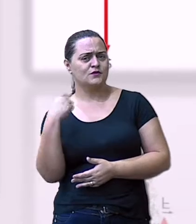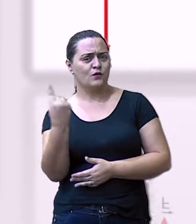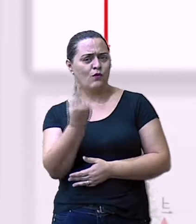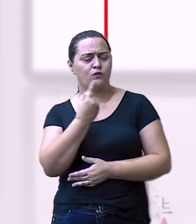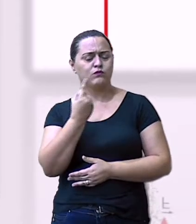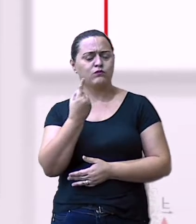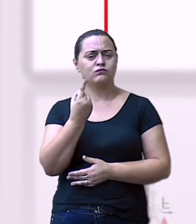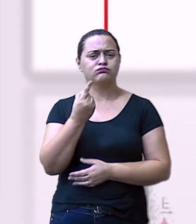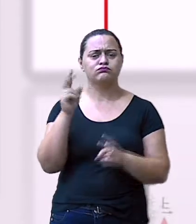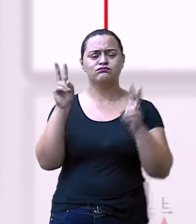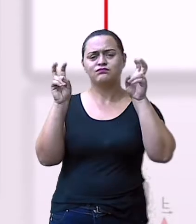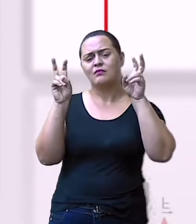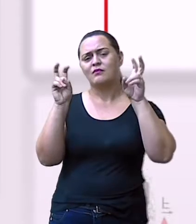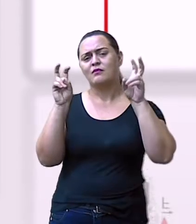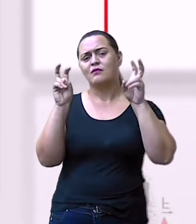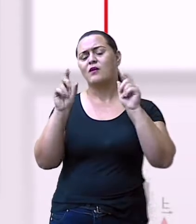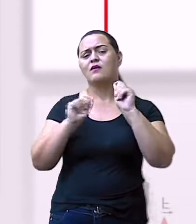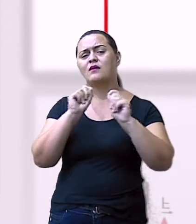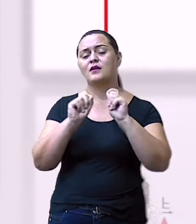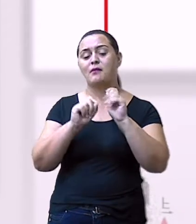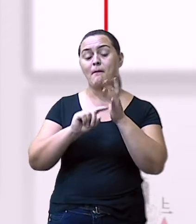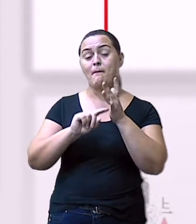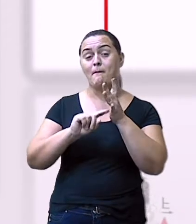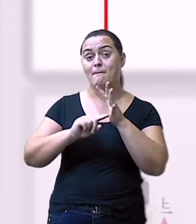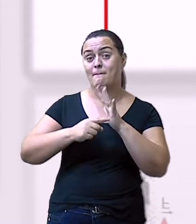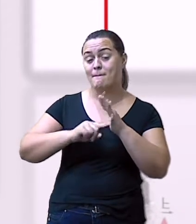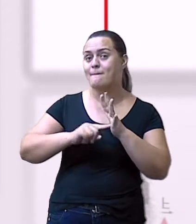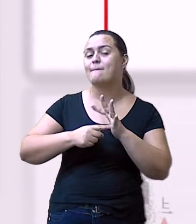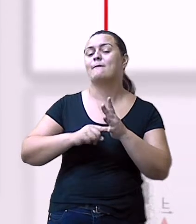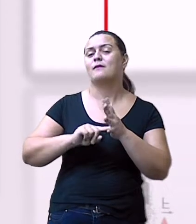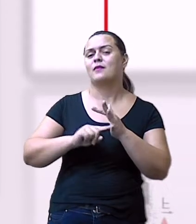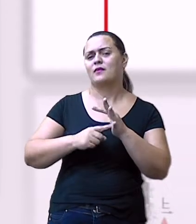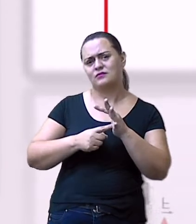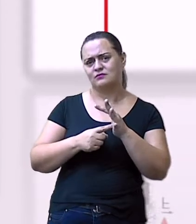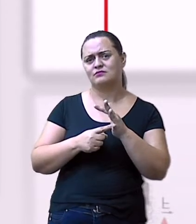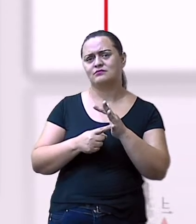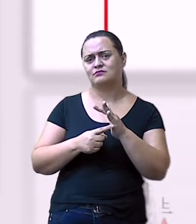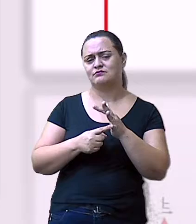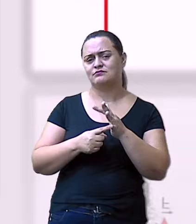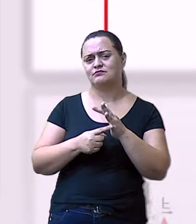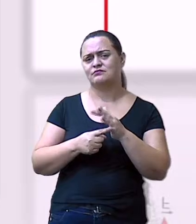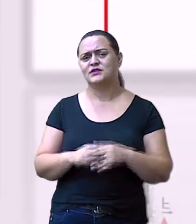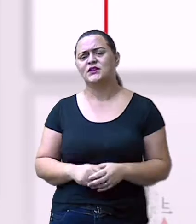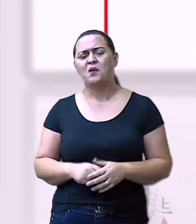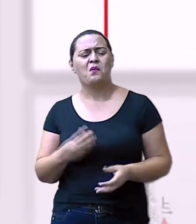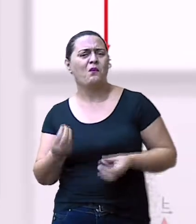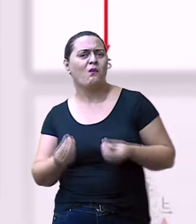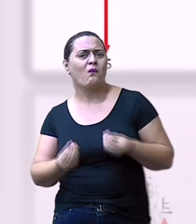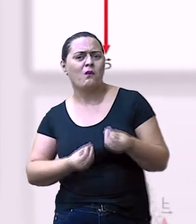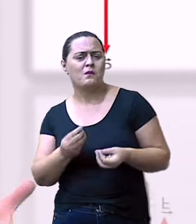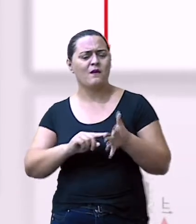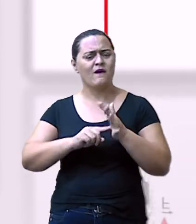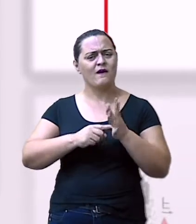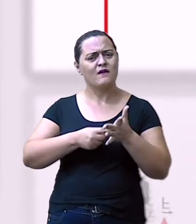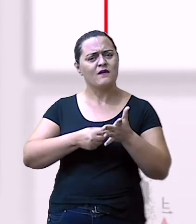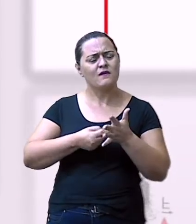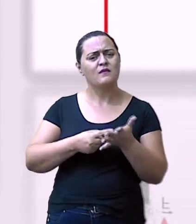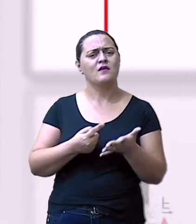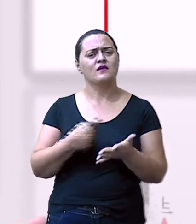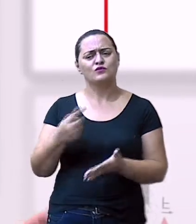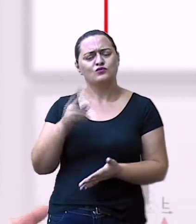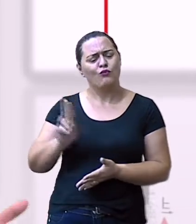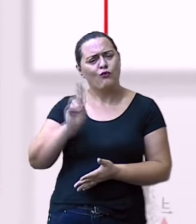pouco mais sobre as máquinas e como elas nos ajudam, né? Como que elas são utilizadas na